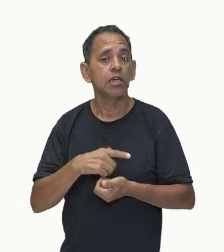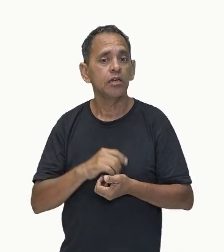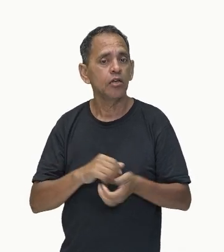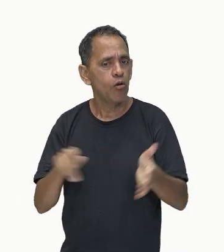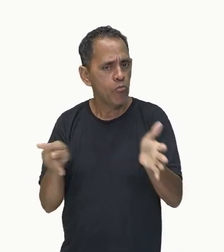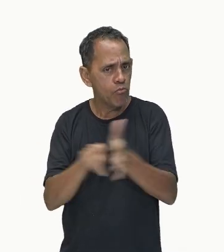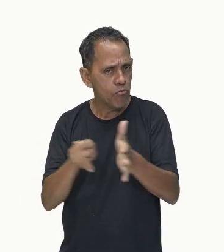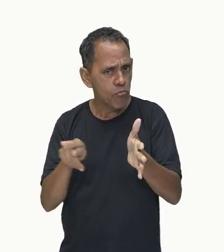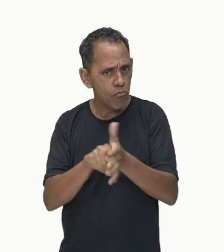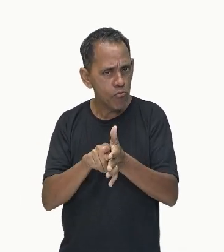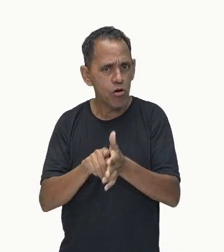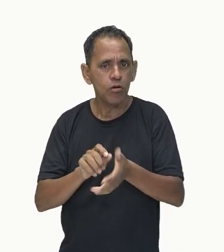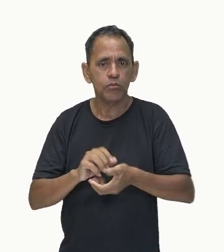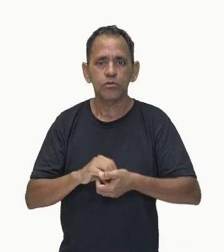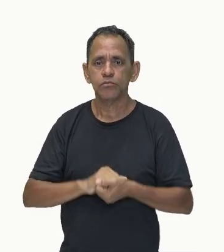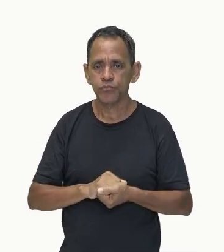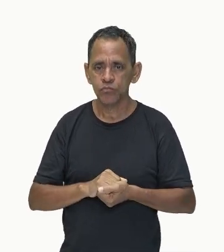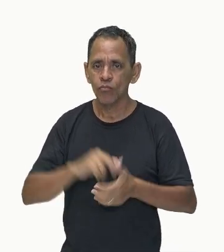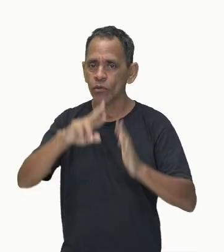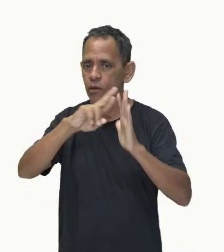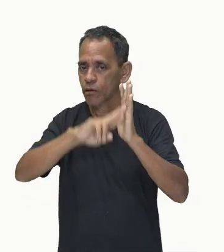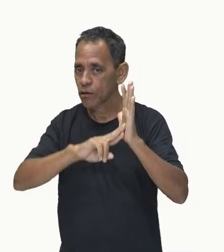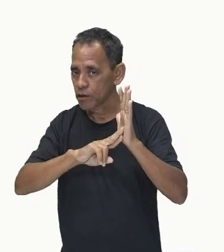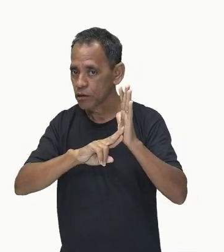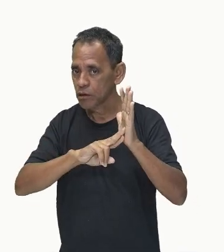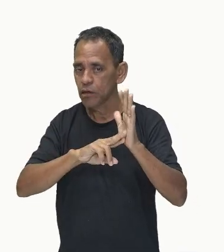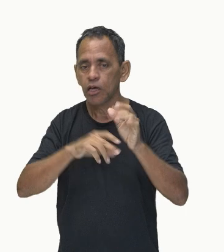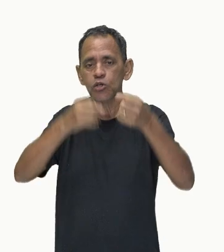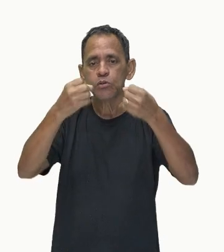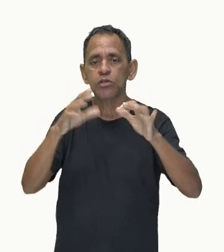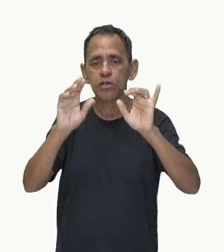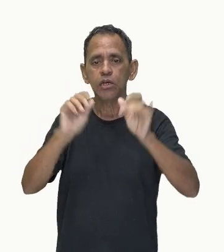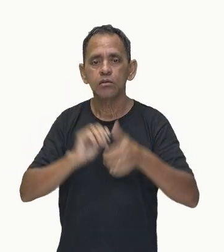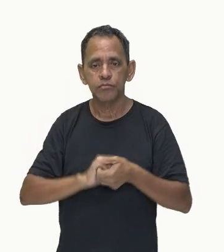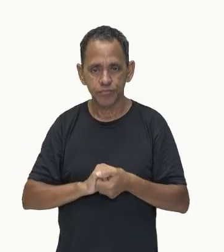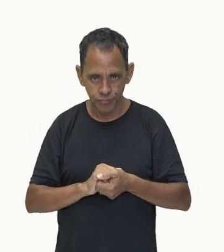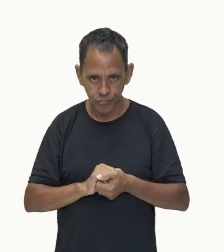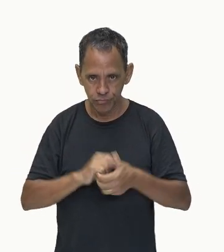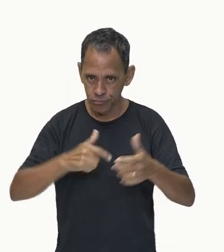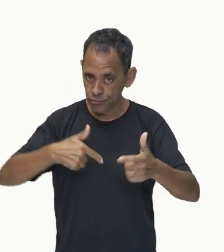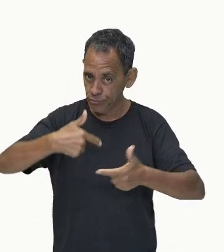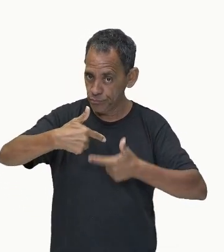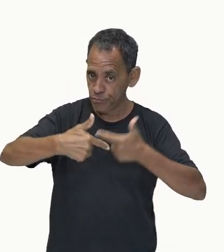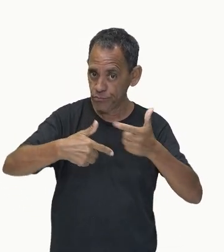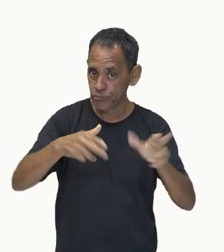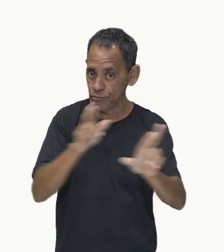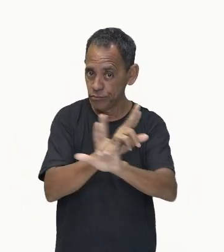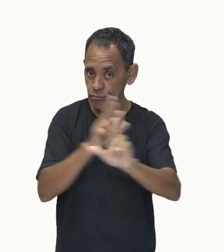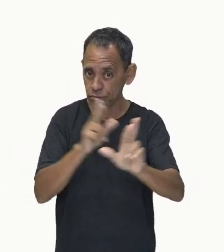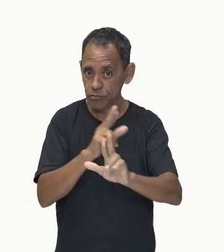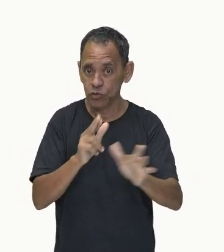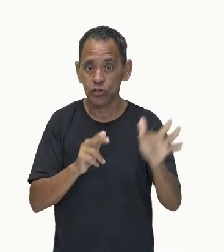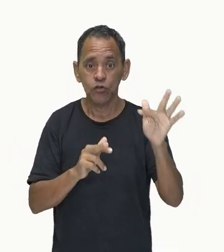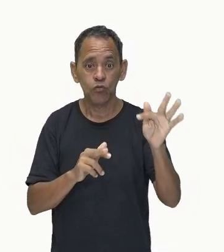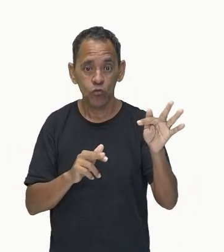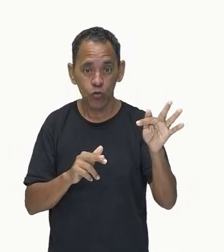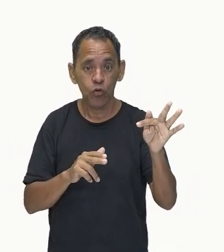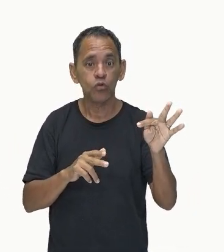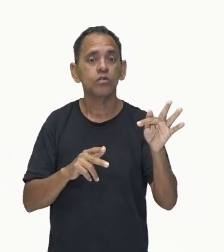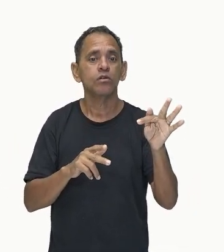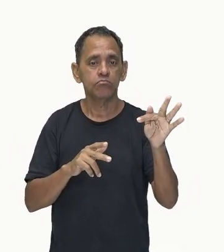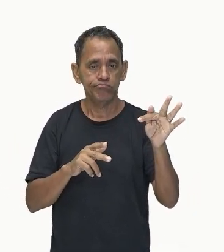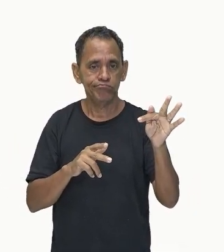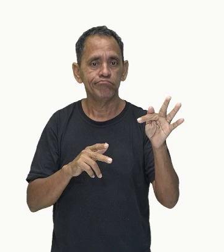diz o seguinte, que o trabalho dessa força, F, é